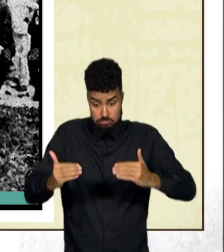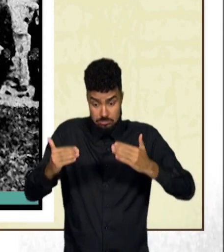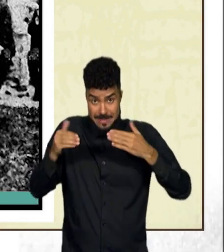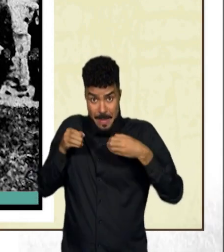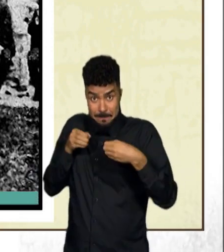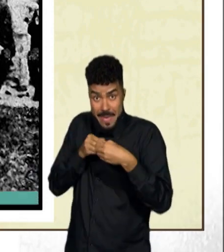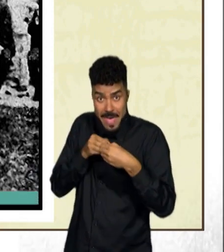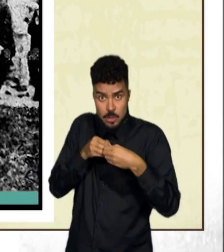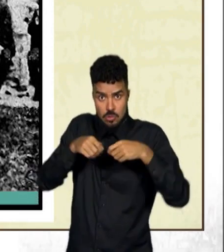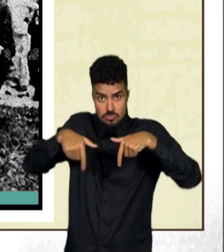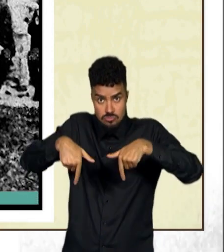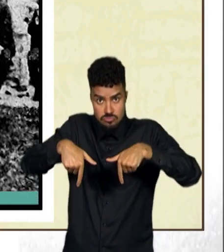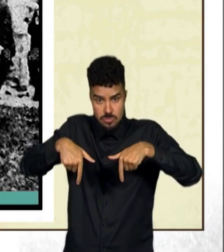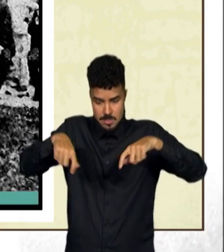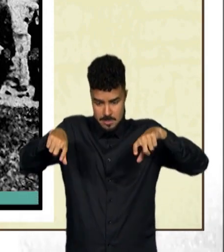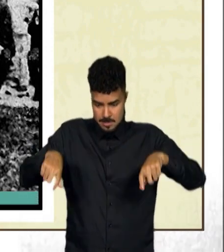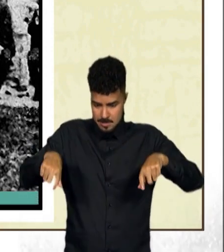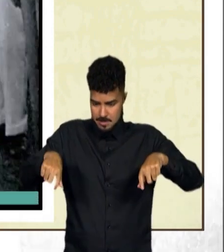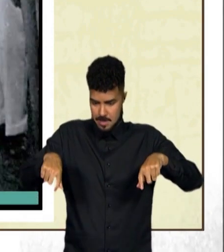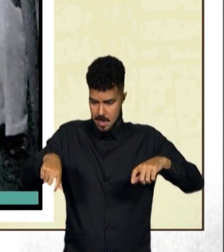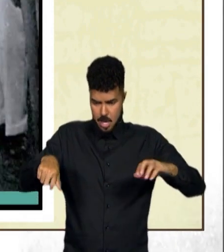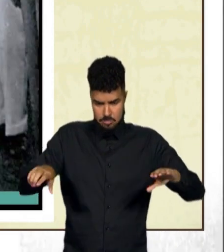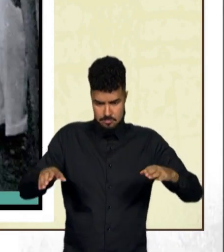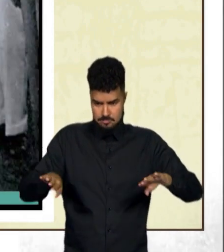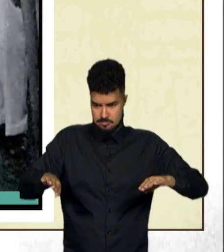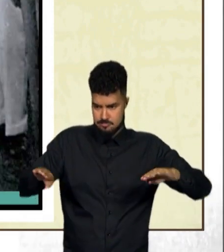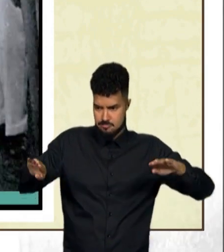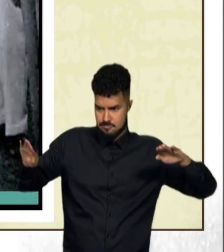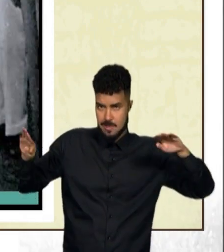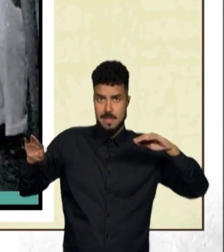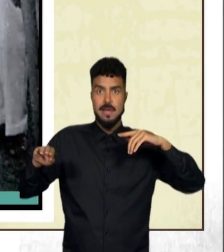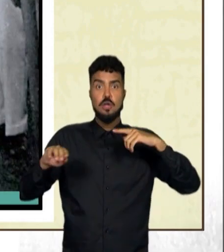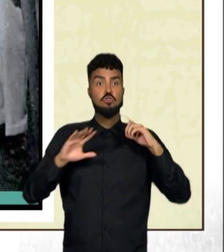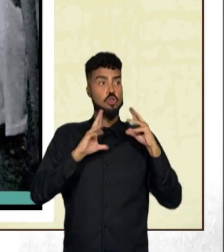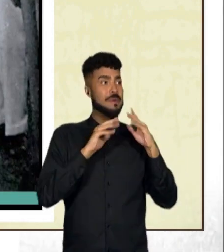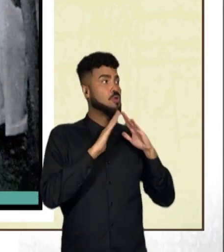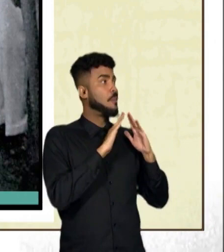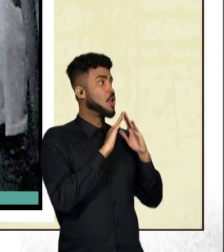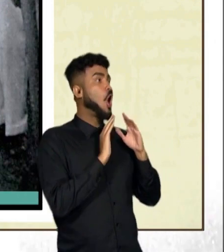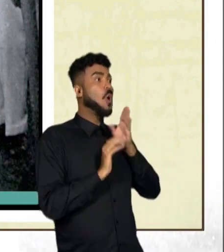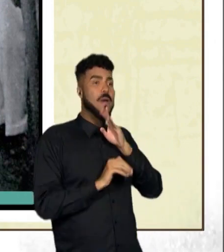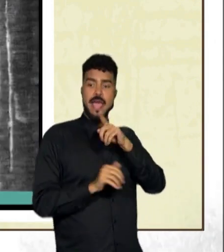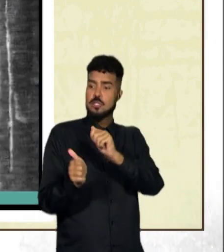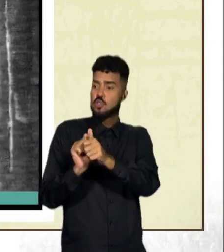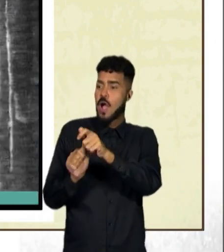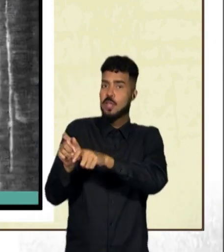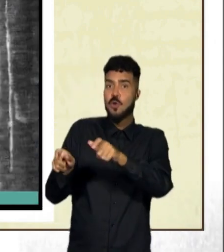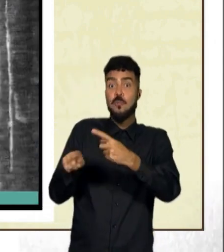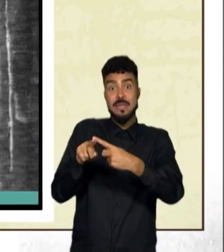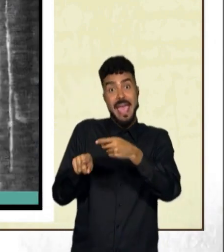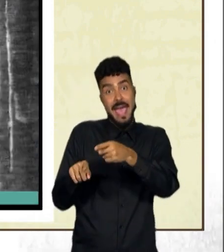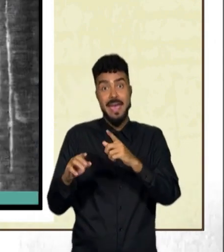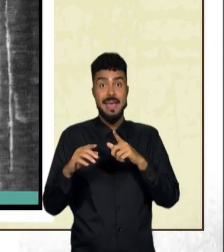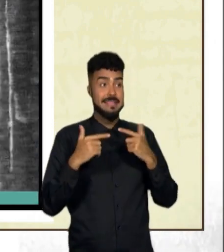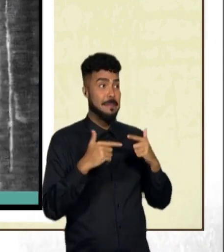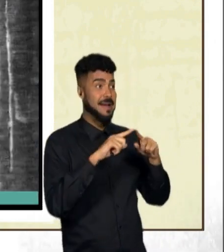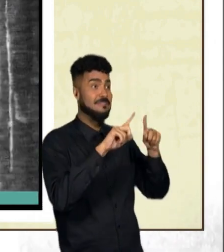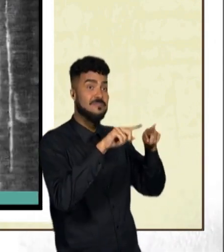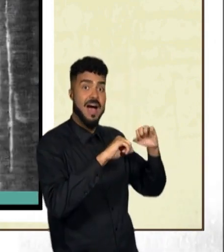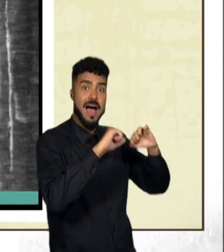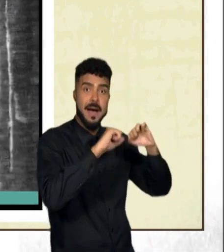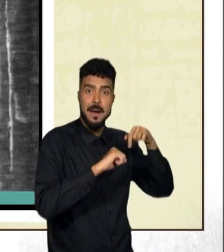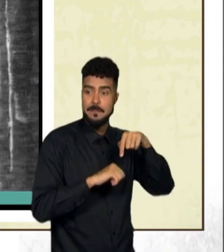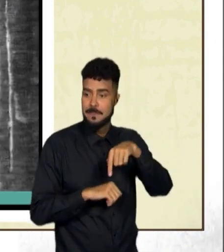do próprio gol, dos próprios jogadores. Os moradores conheciam os jogadores, porque os jogadores eram operários da fábrica